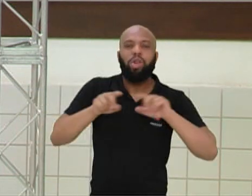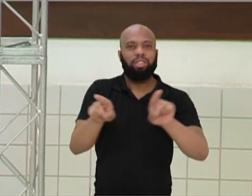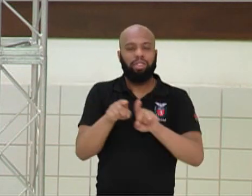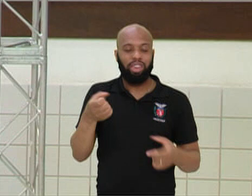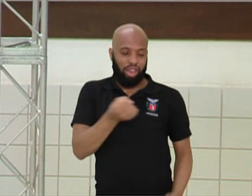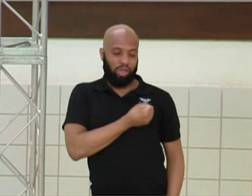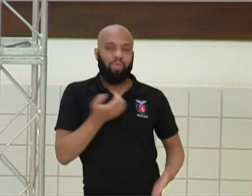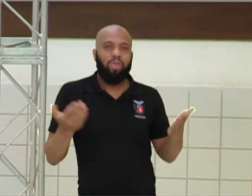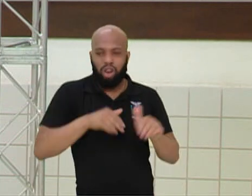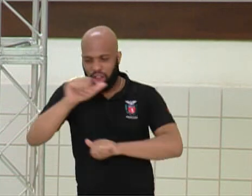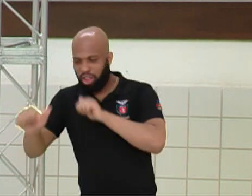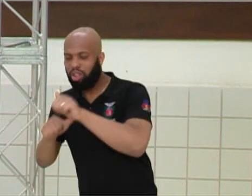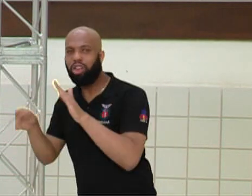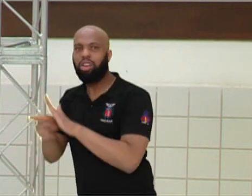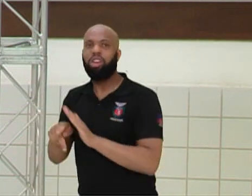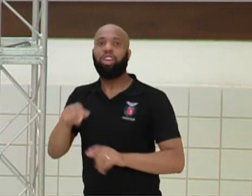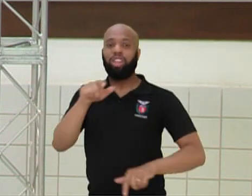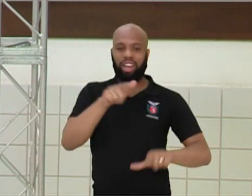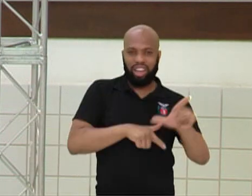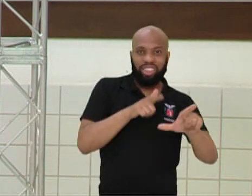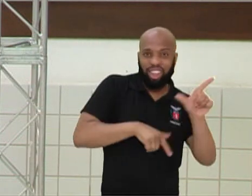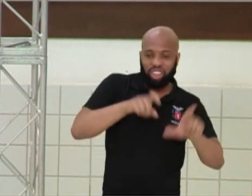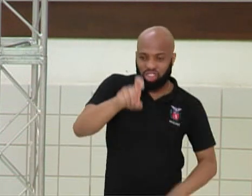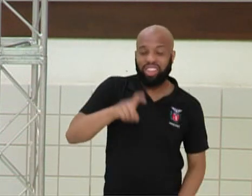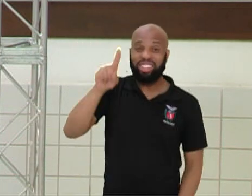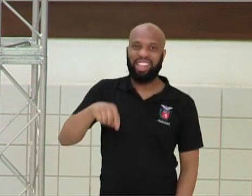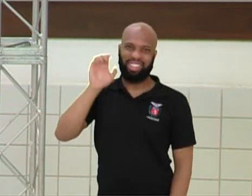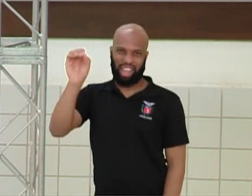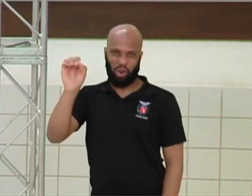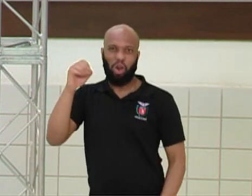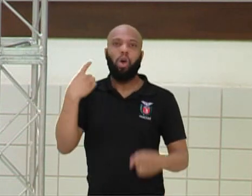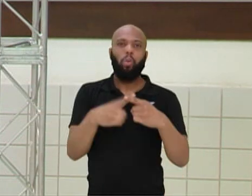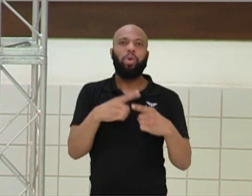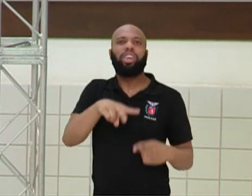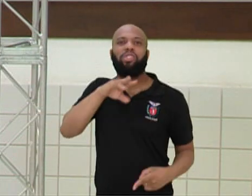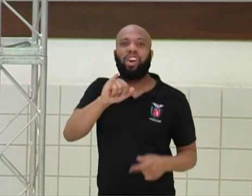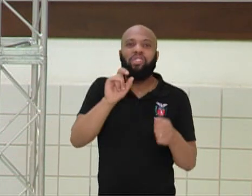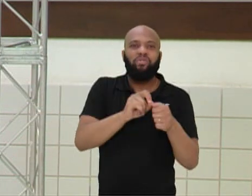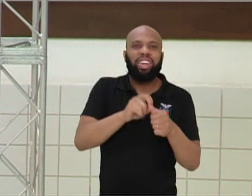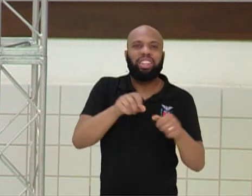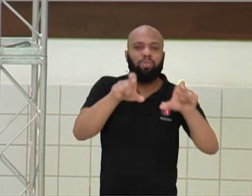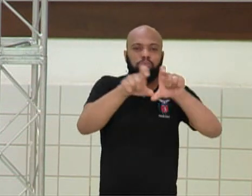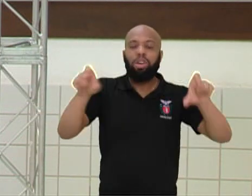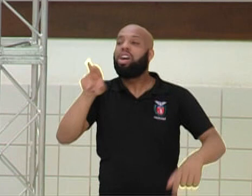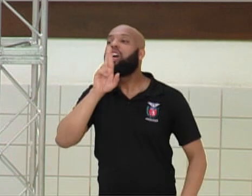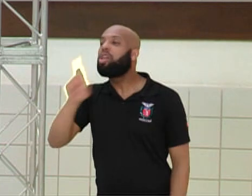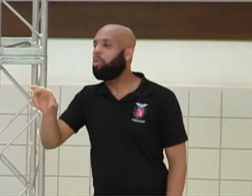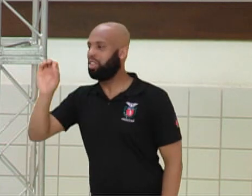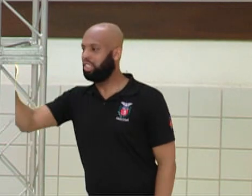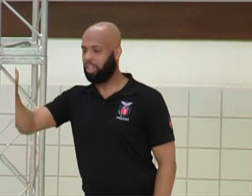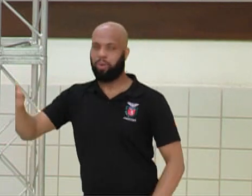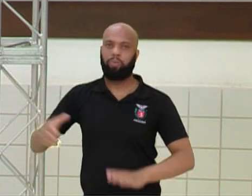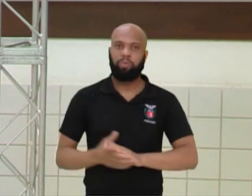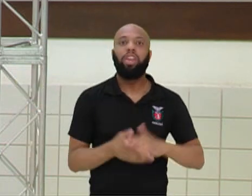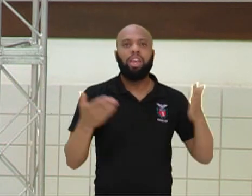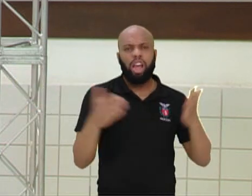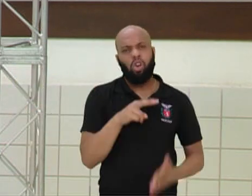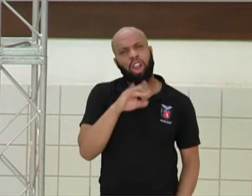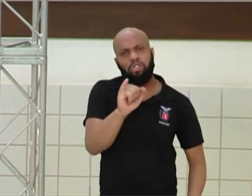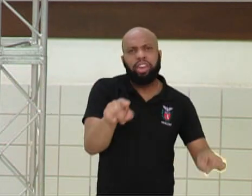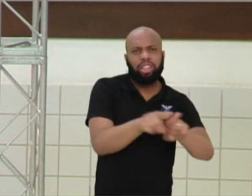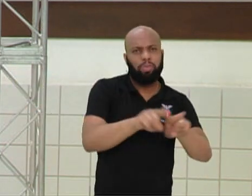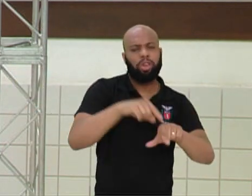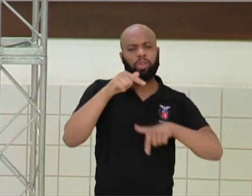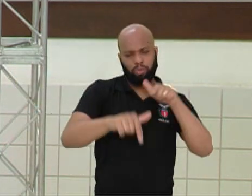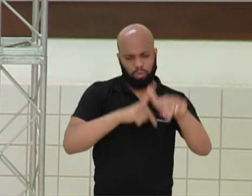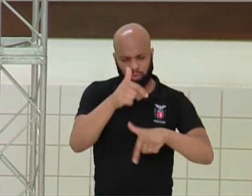que trocamos no x são chamados de zeros, porque são eles que vão deixar a minha função igual a zero. Beleza? E a gente vai trabalhar mais